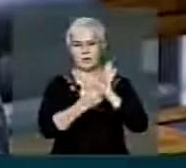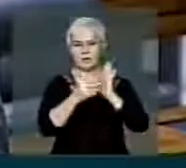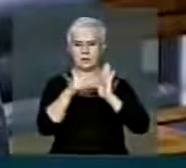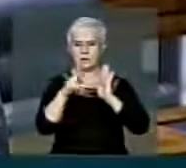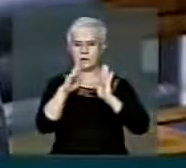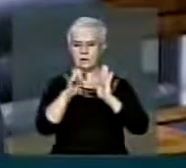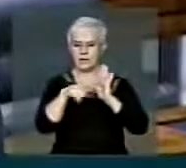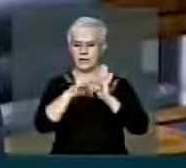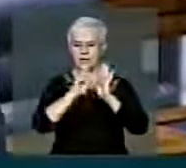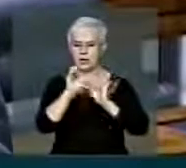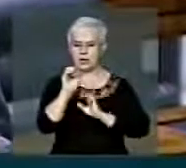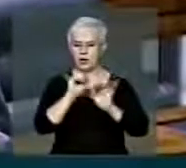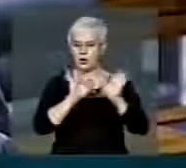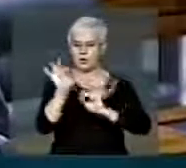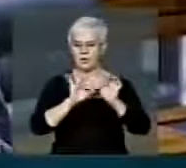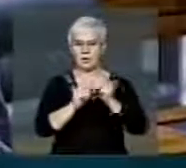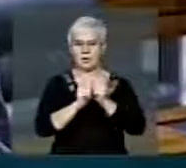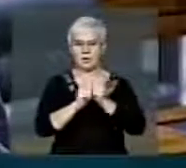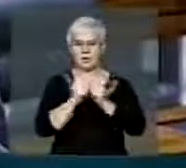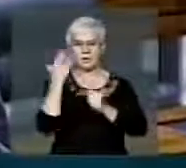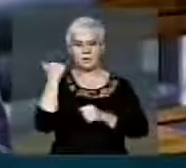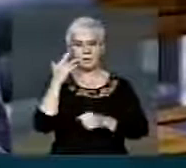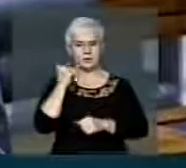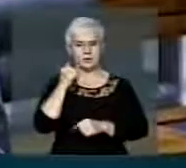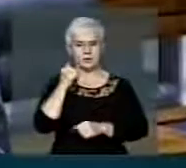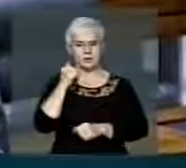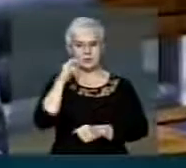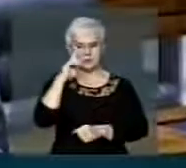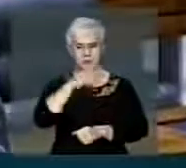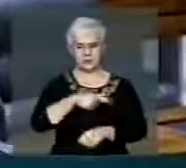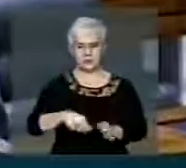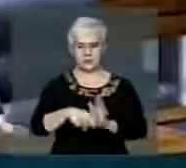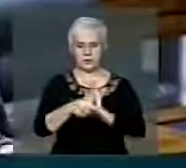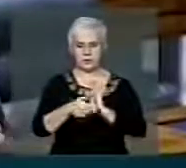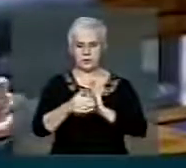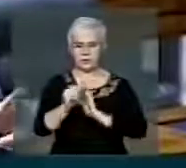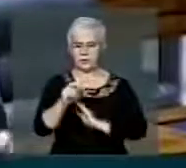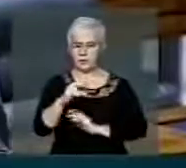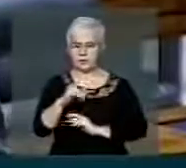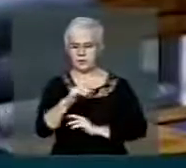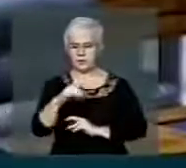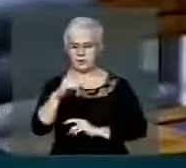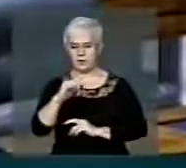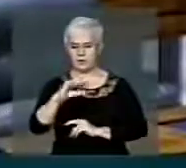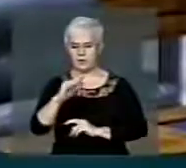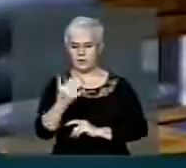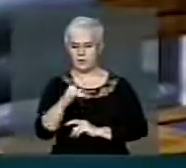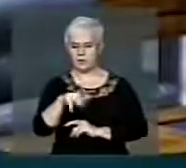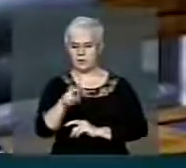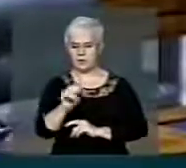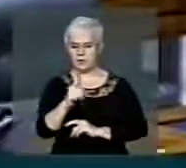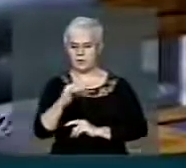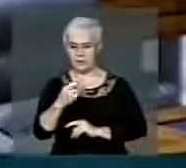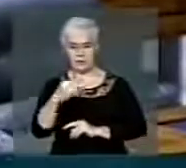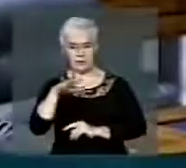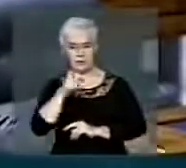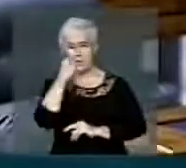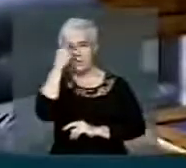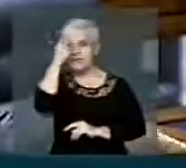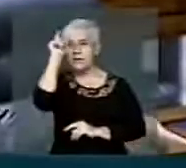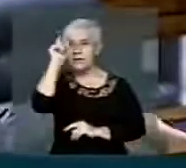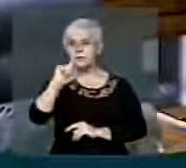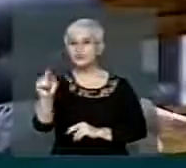na época, Arlindo Quinalha, tentou exatamente pensar para testar a tendência do plenário, já que